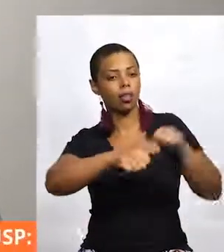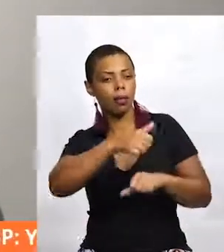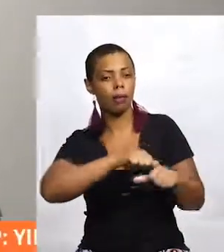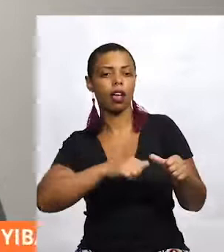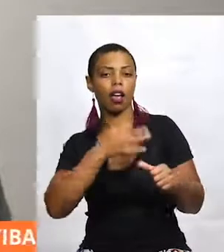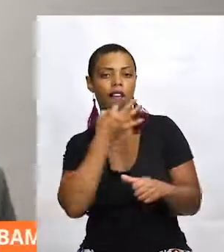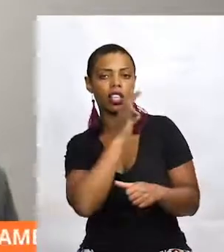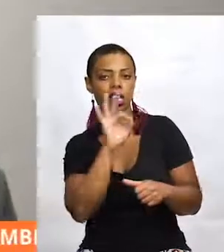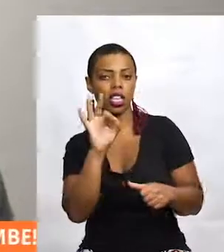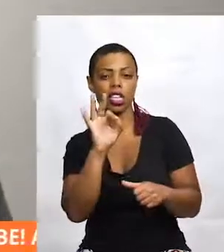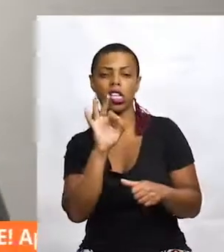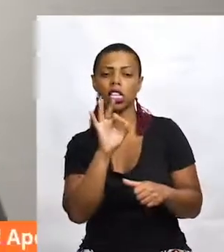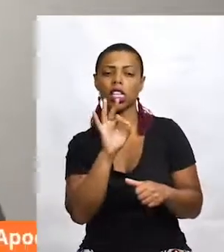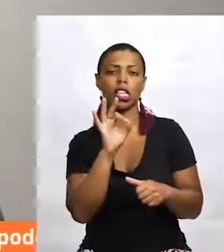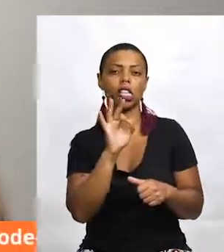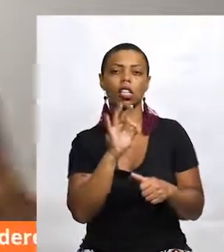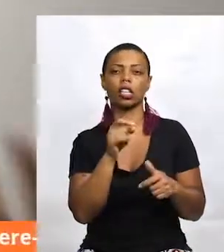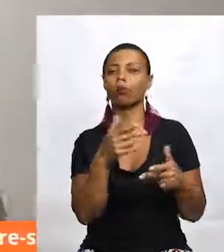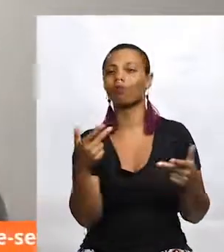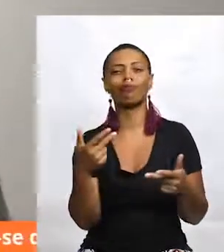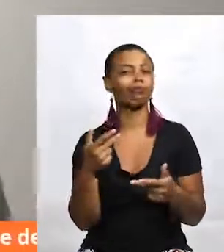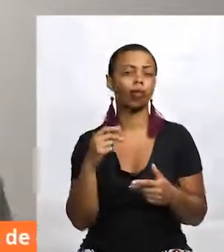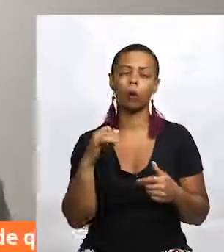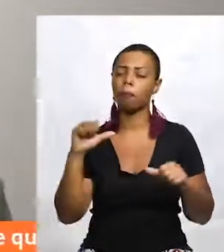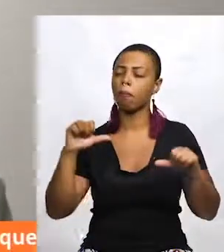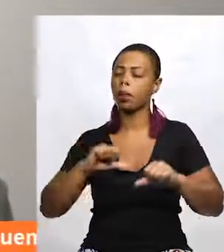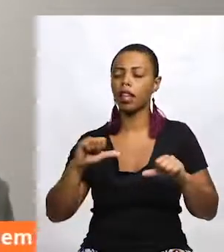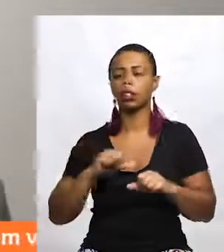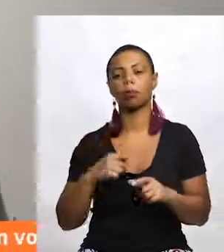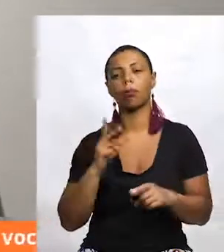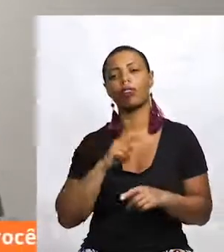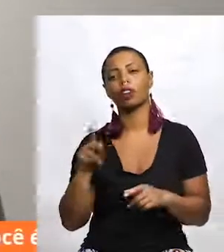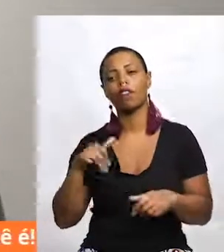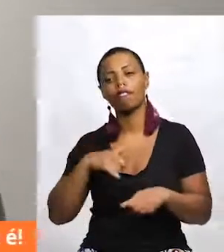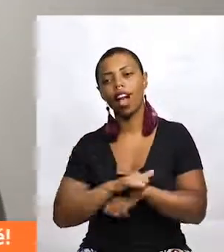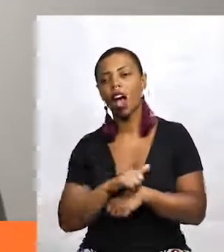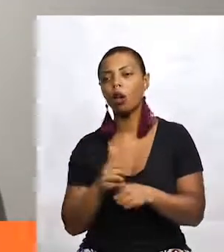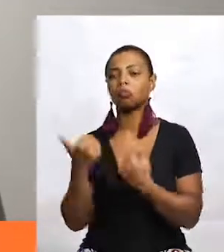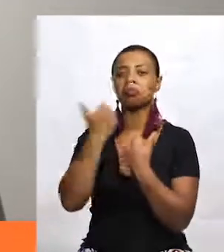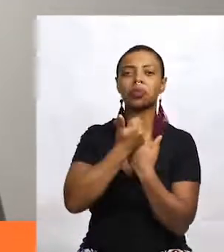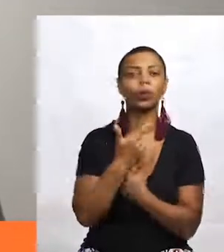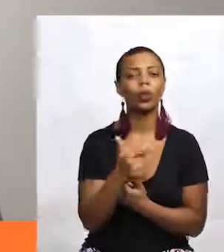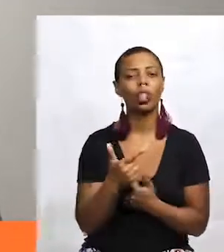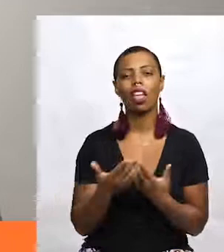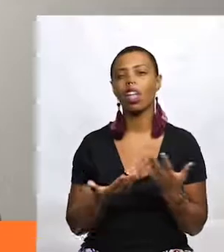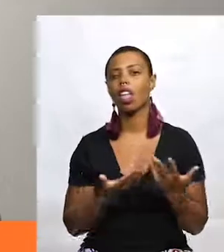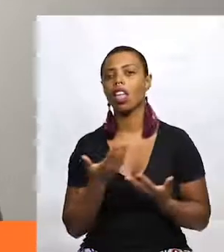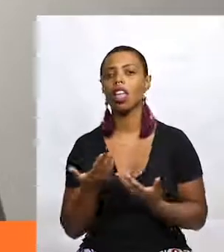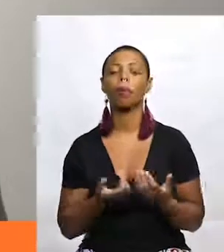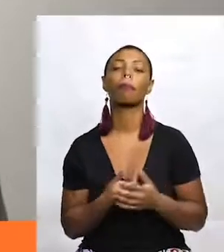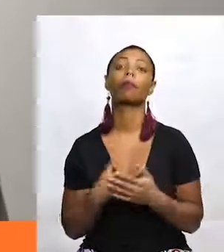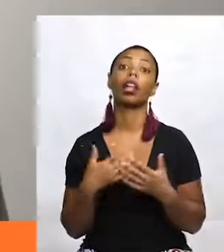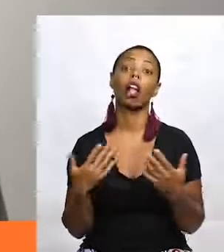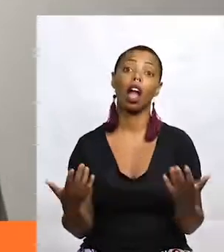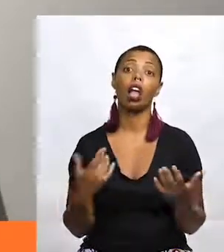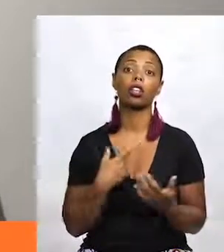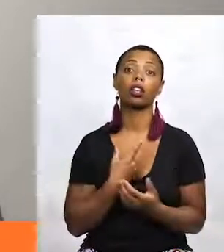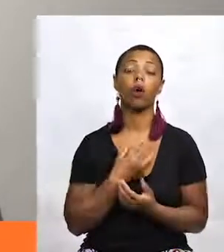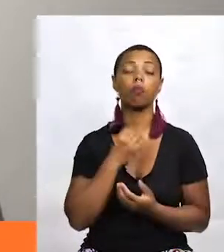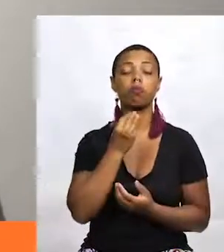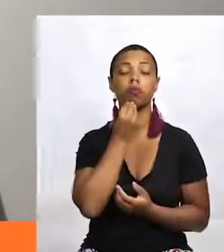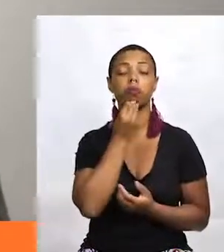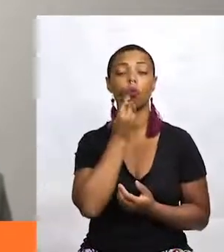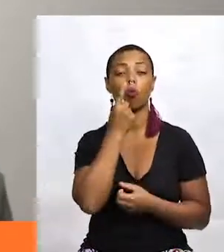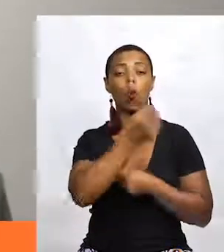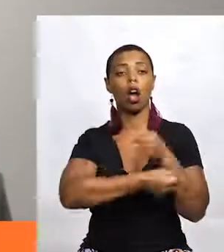física, faltou, não tinha, né? O professor faltava, não tinha substituto, enfim. E eu tive essa oportunidade de fazer 1 ano e meio,